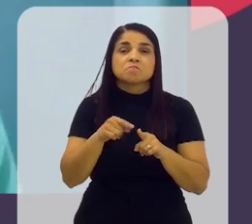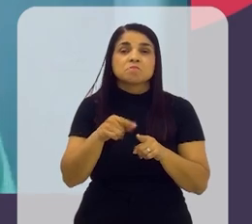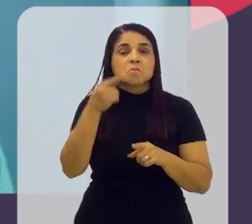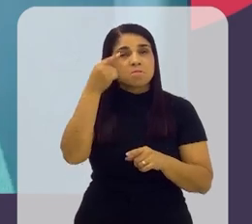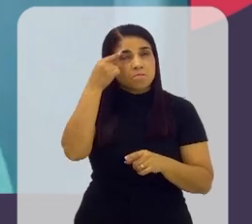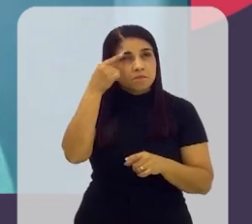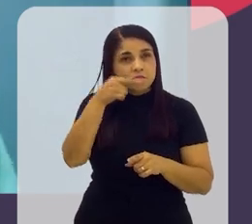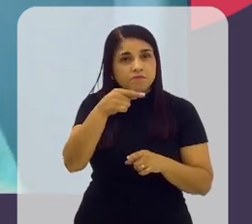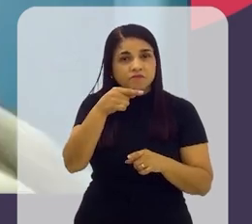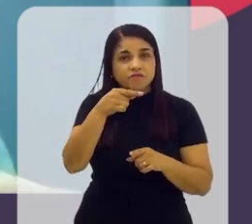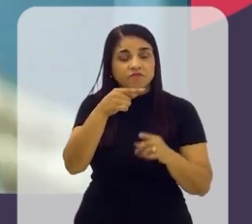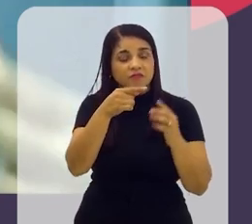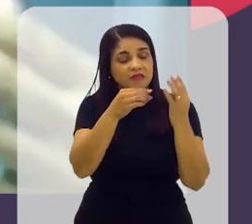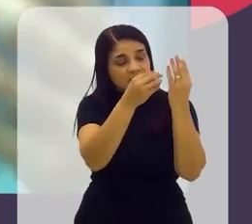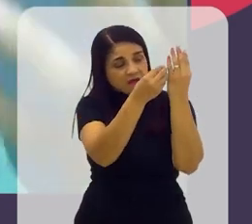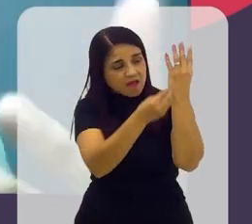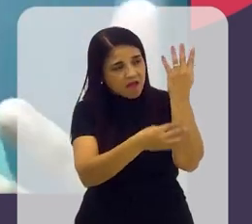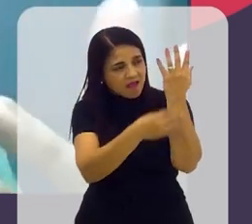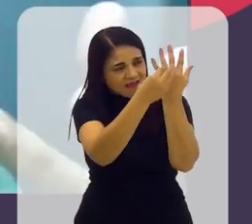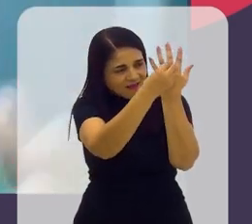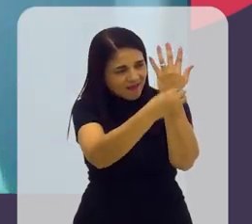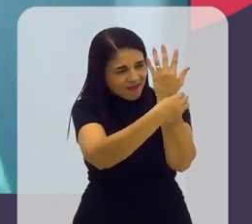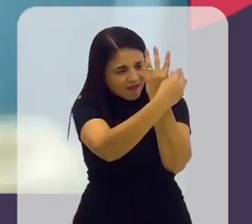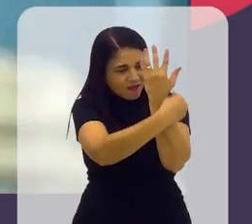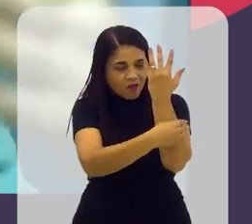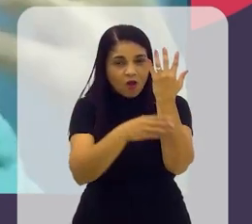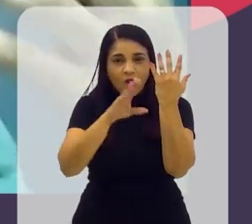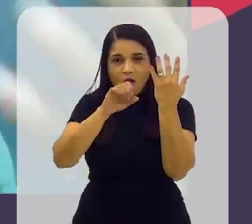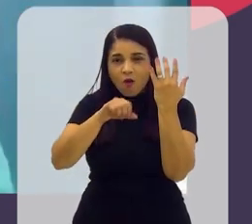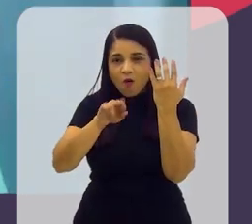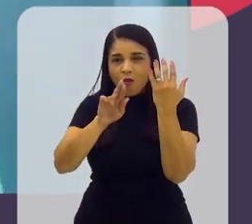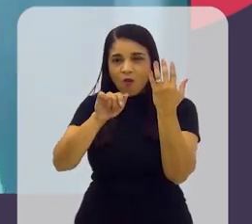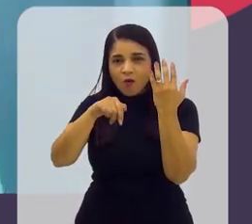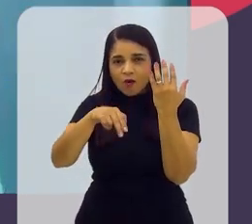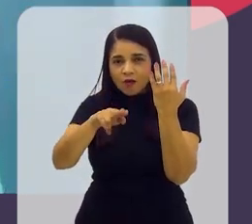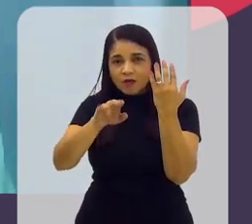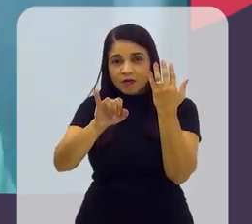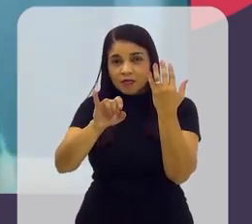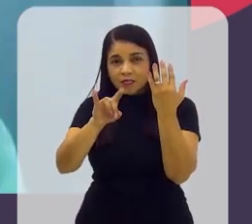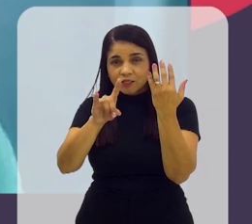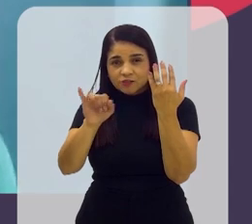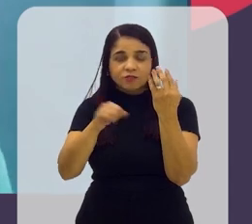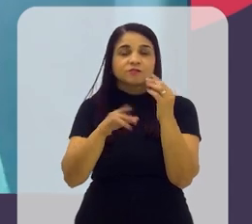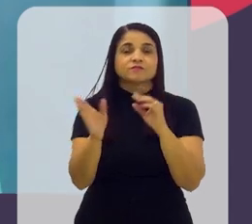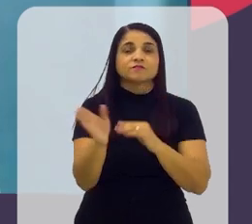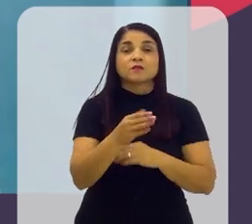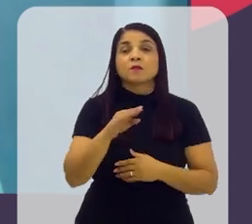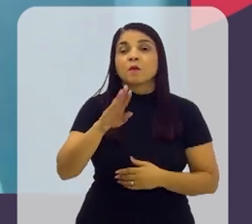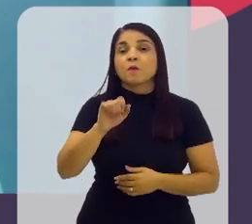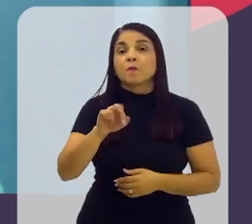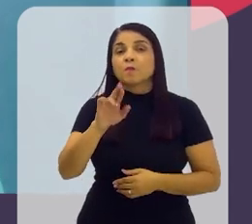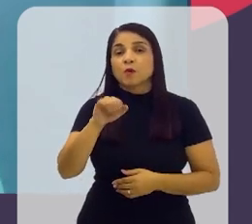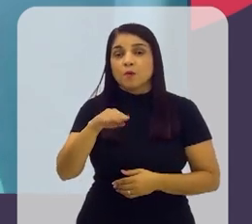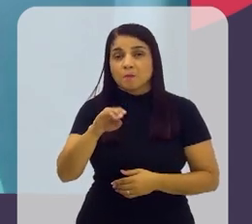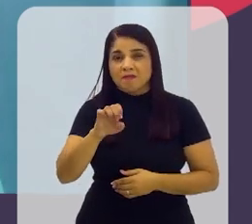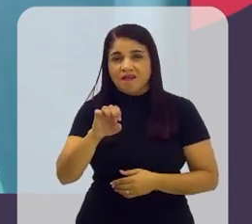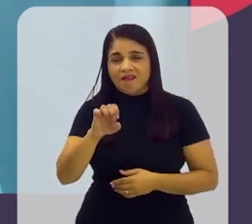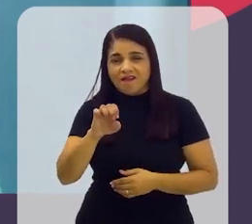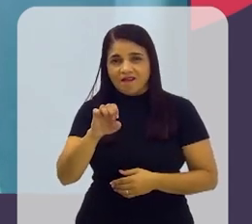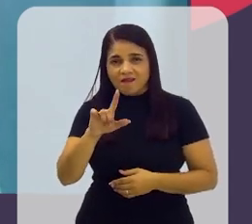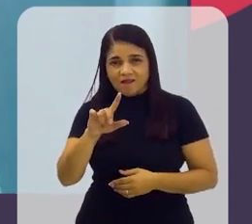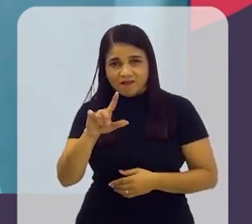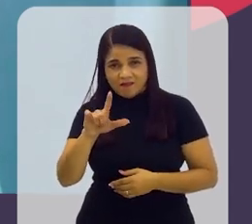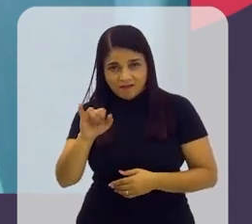que essas plantas que crescem em cima de outras plantas, né, vão ser uma das primeiras a sofrerem